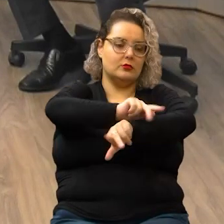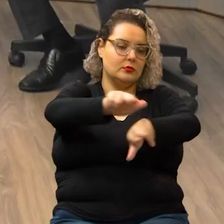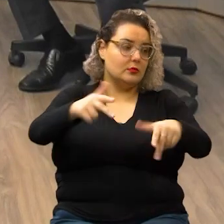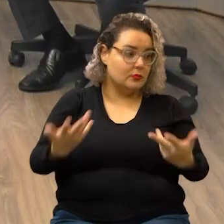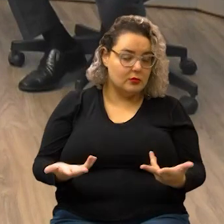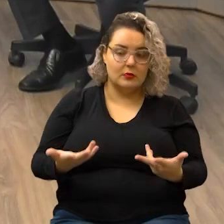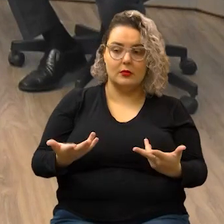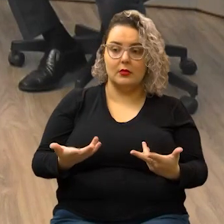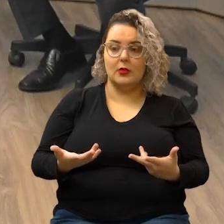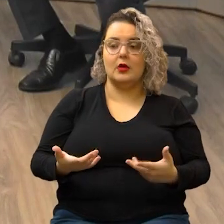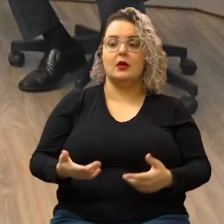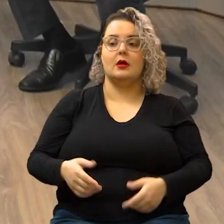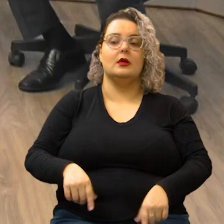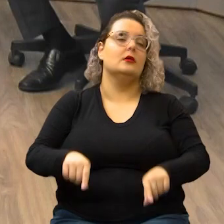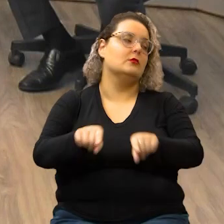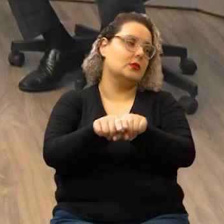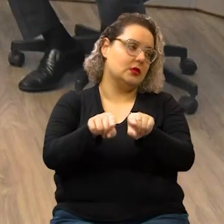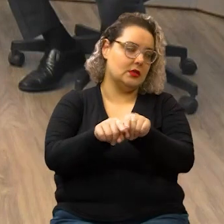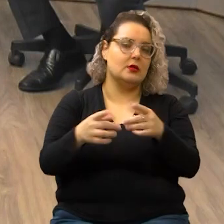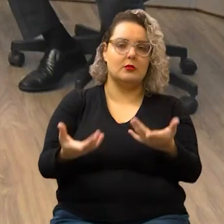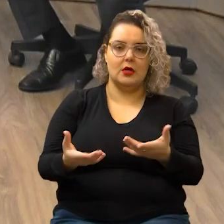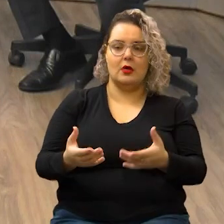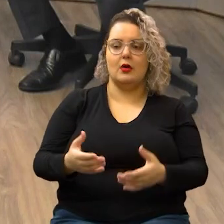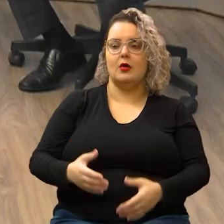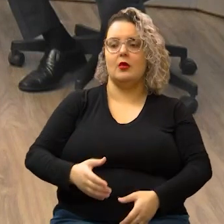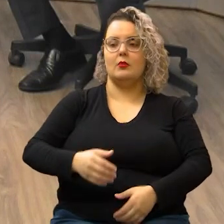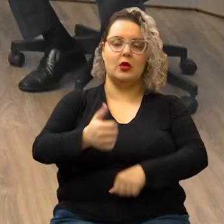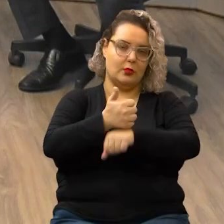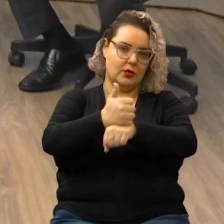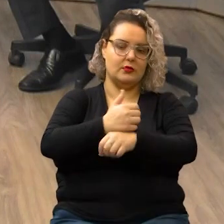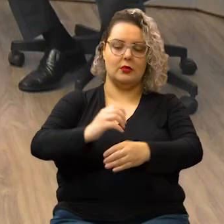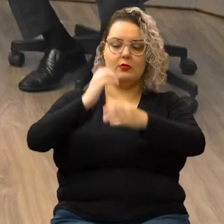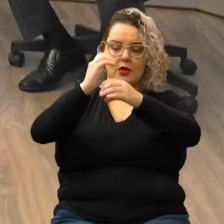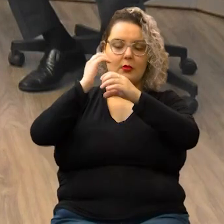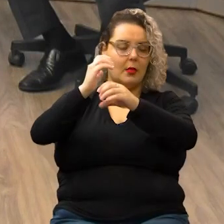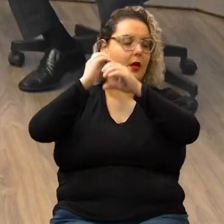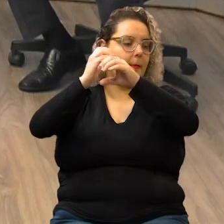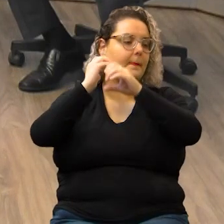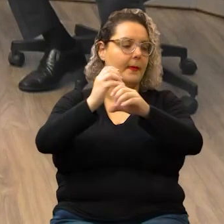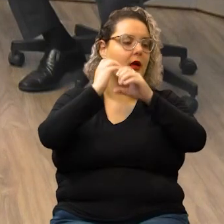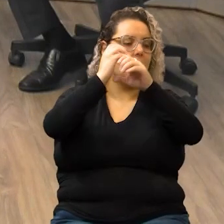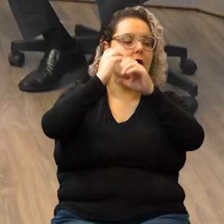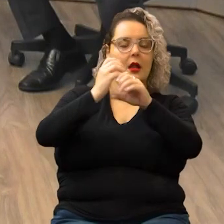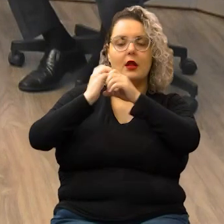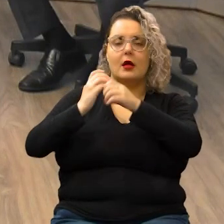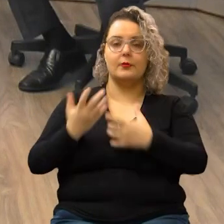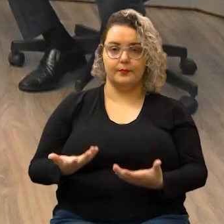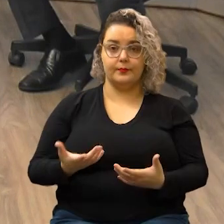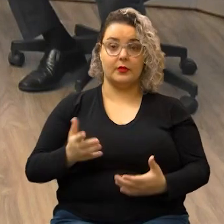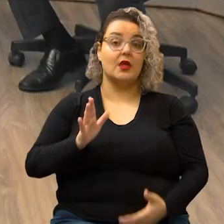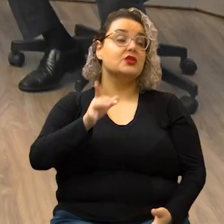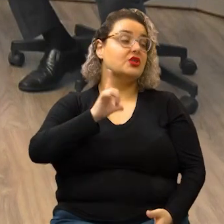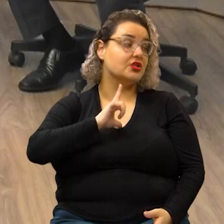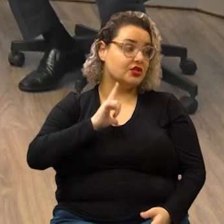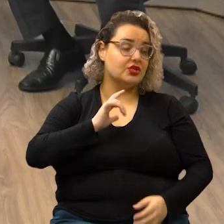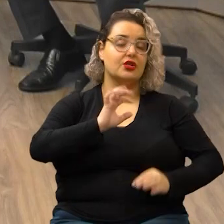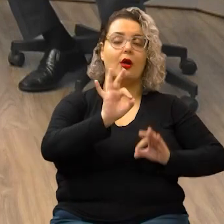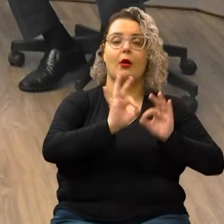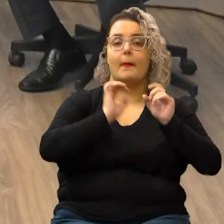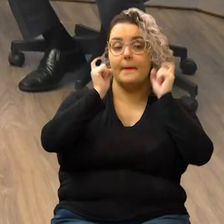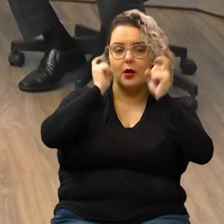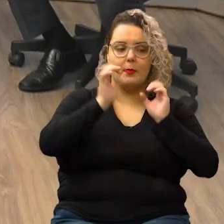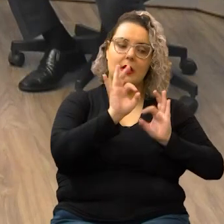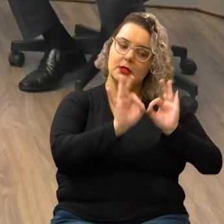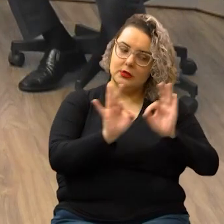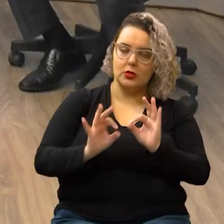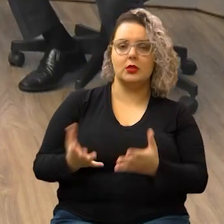uma atração também, o barman lá, né? Mas já havia preocupação da organização no sentido de identificar os